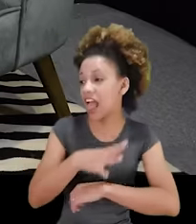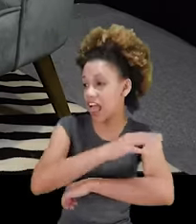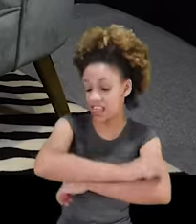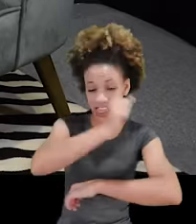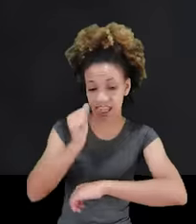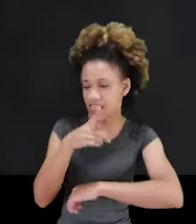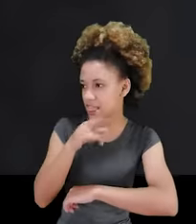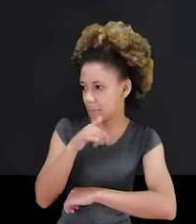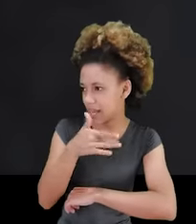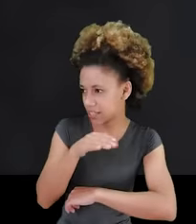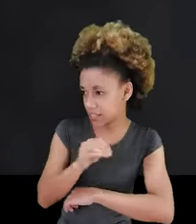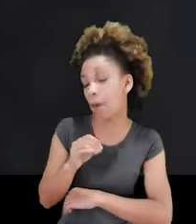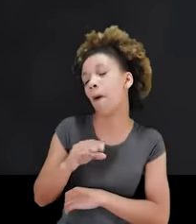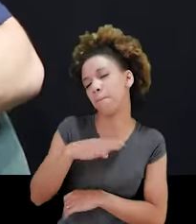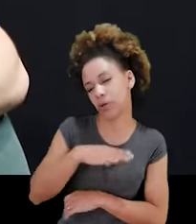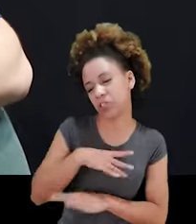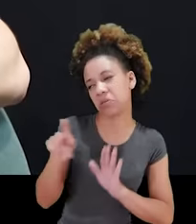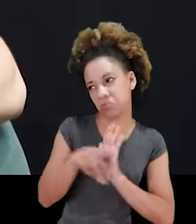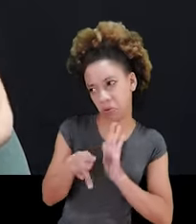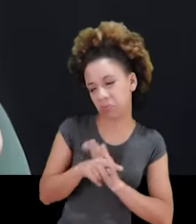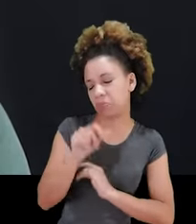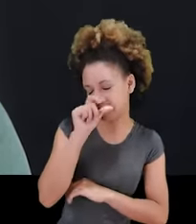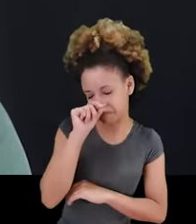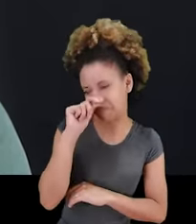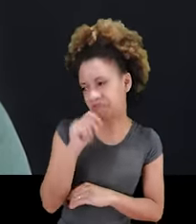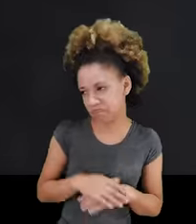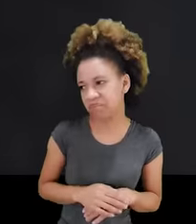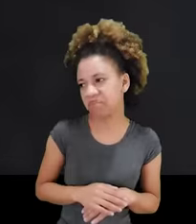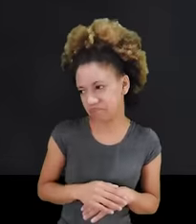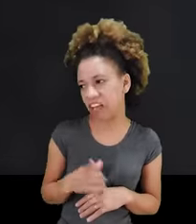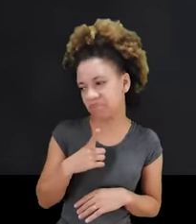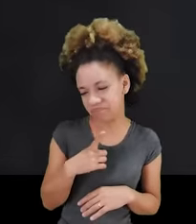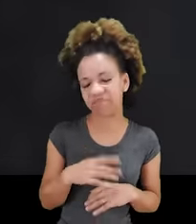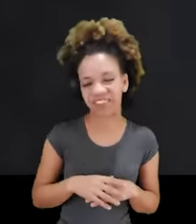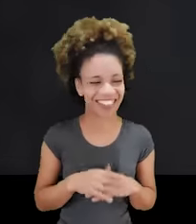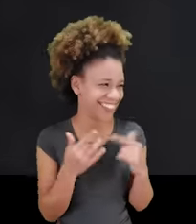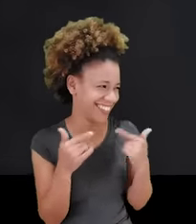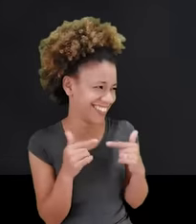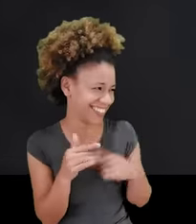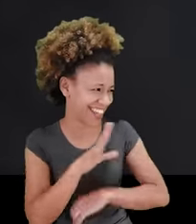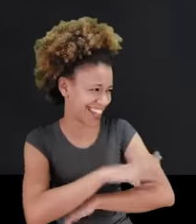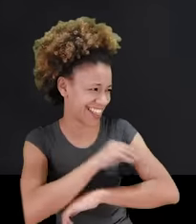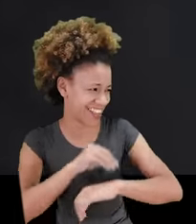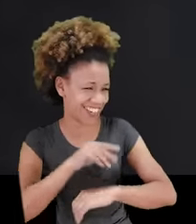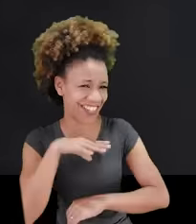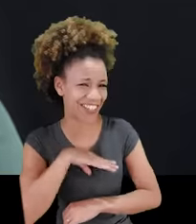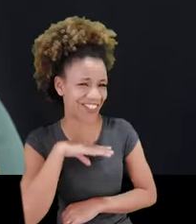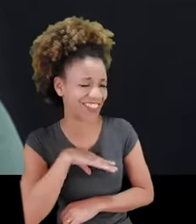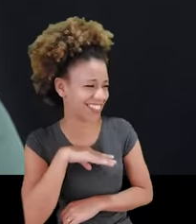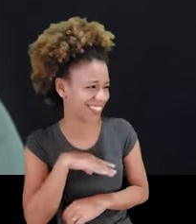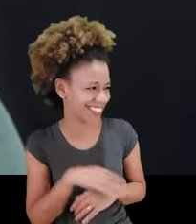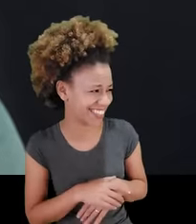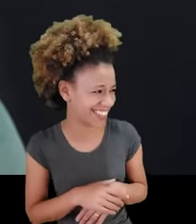que é... Você tem brasileira, não é? Sim, a Brazilian Wax. Isto é depilação... Depilação portuguesa. Eu não